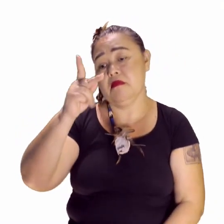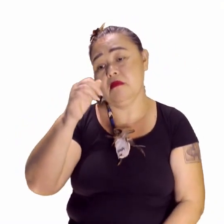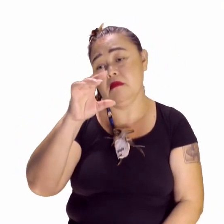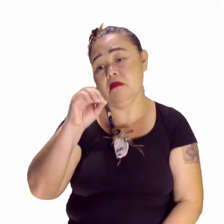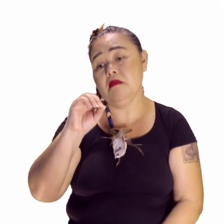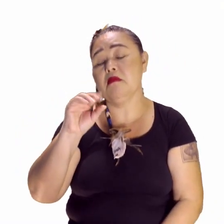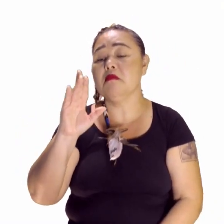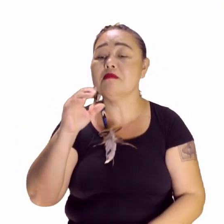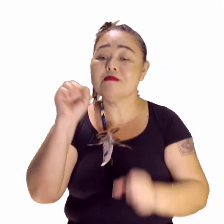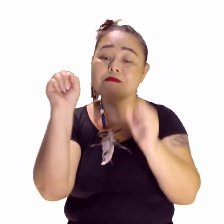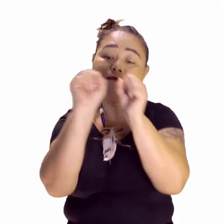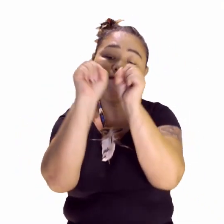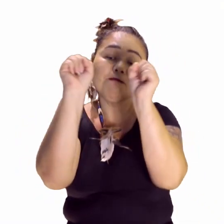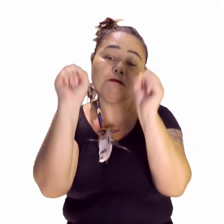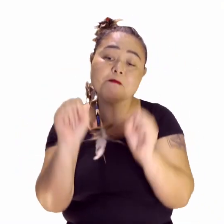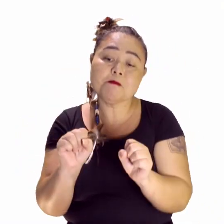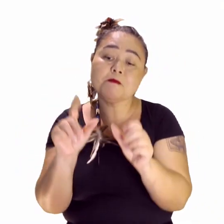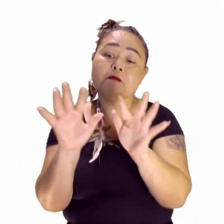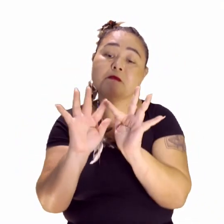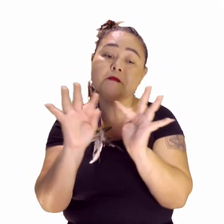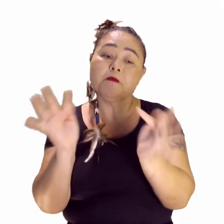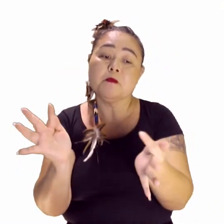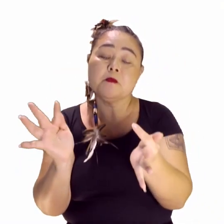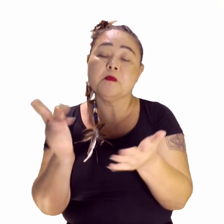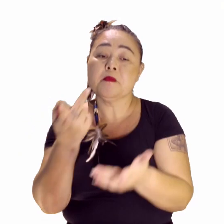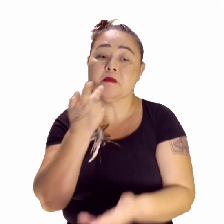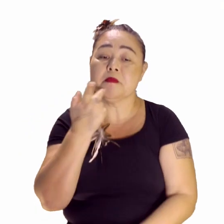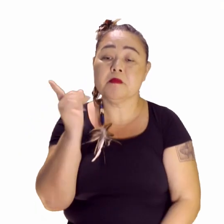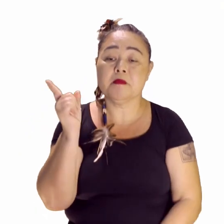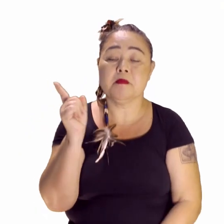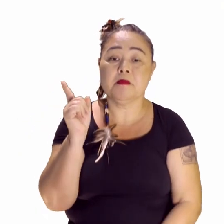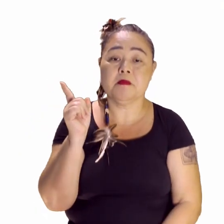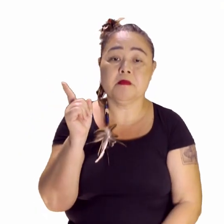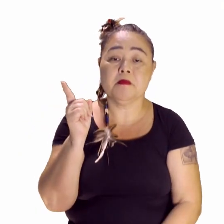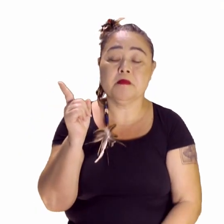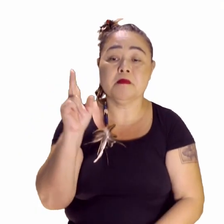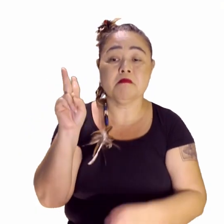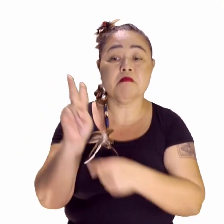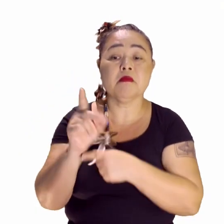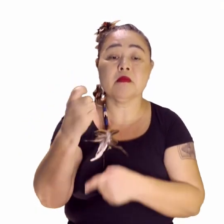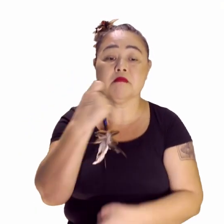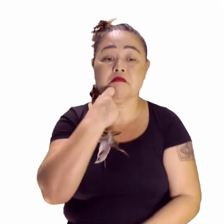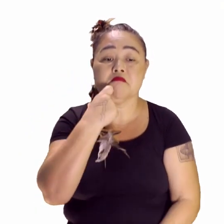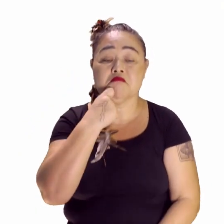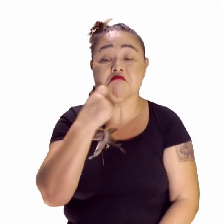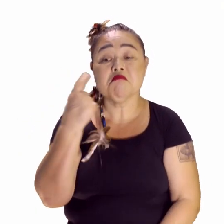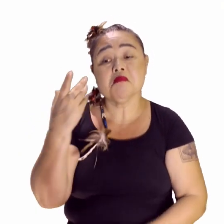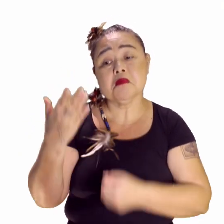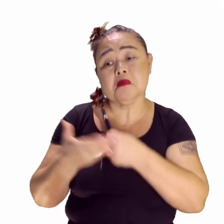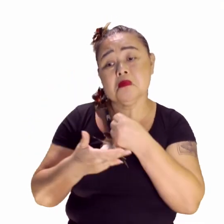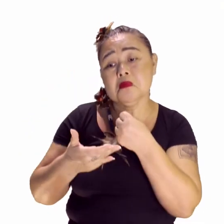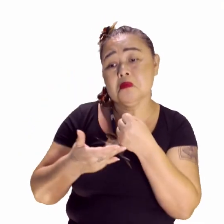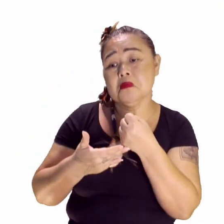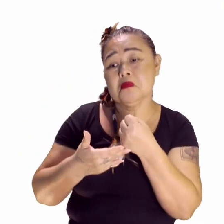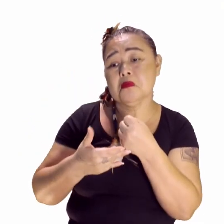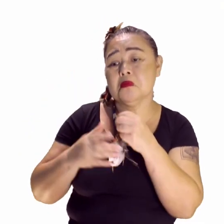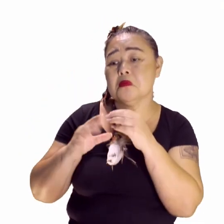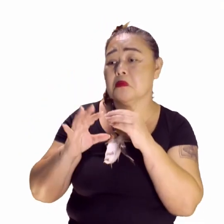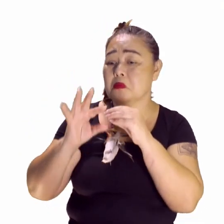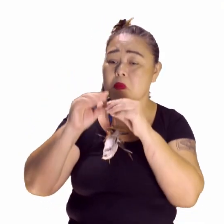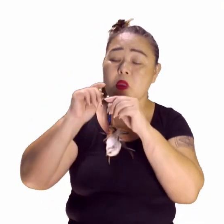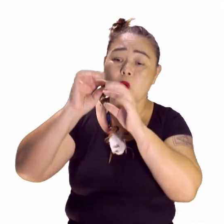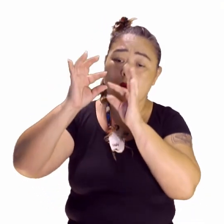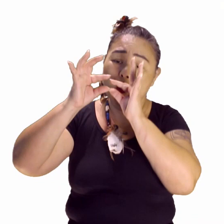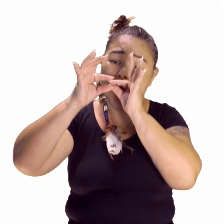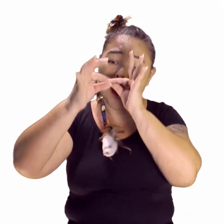mais simples de produção, né? É isso. E aí, quando a gente fala da pesca, esse sistema rudimentar seria ali com